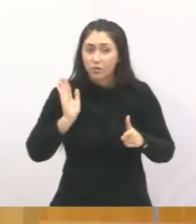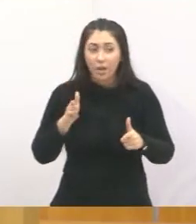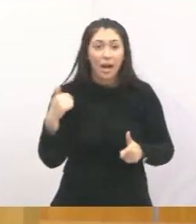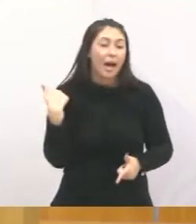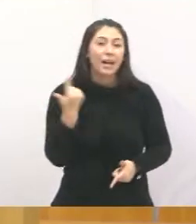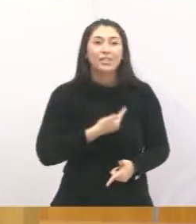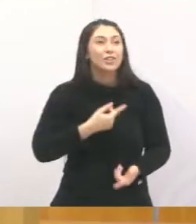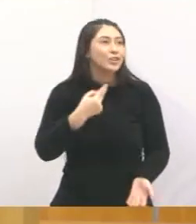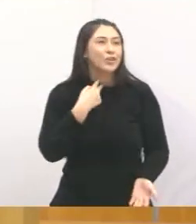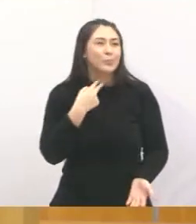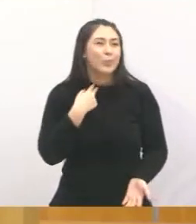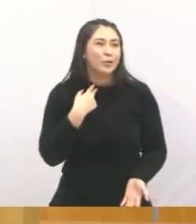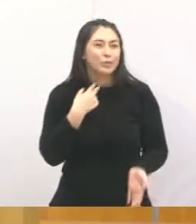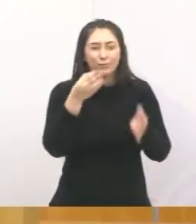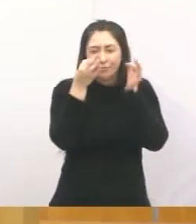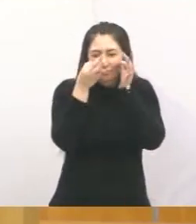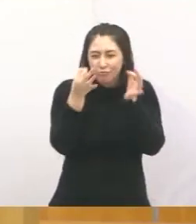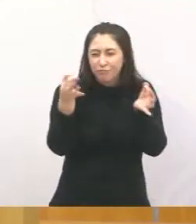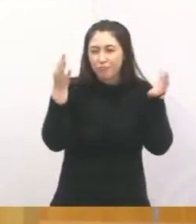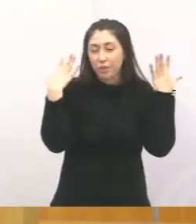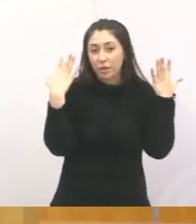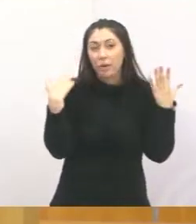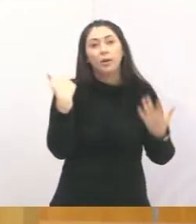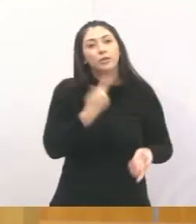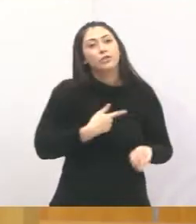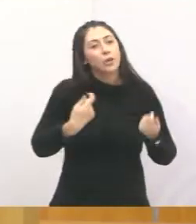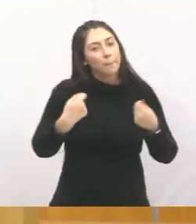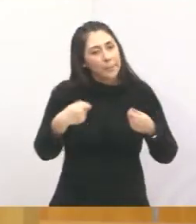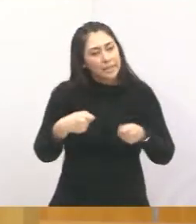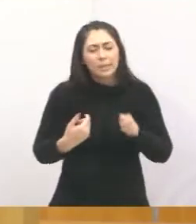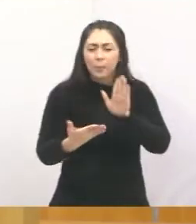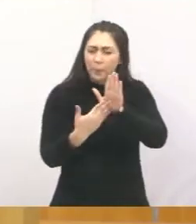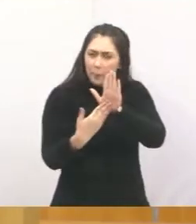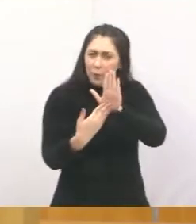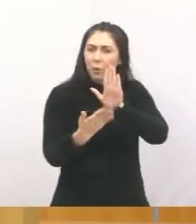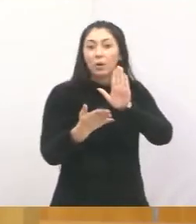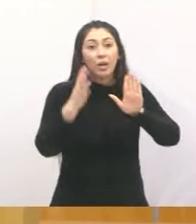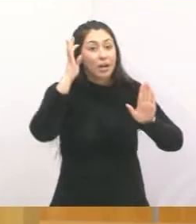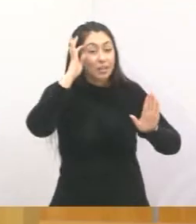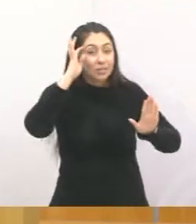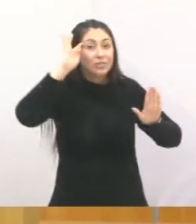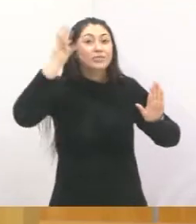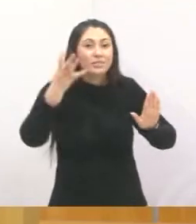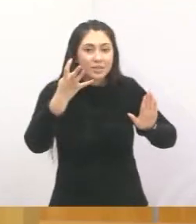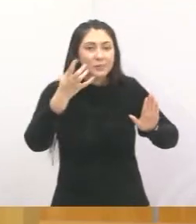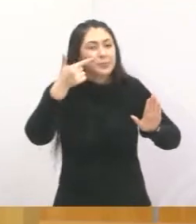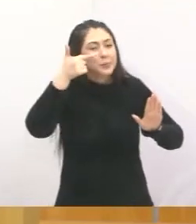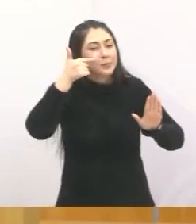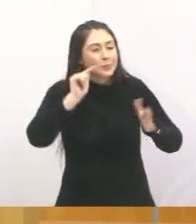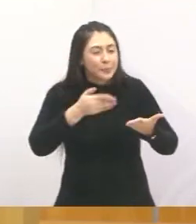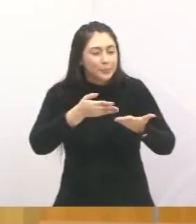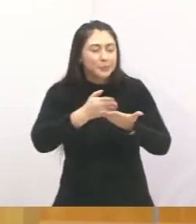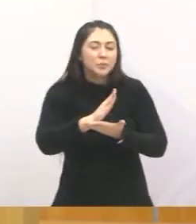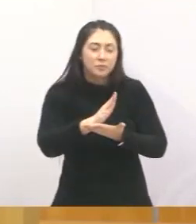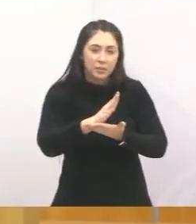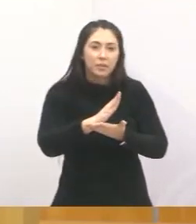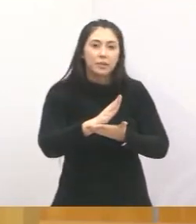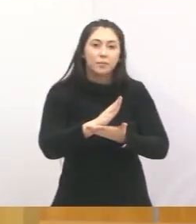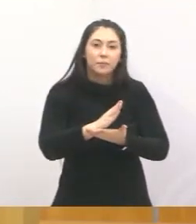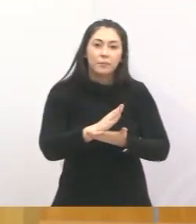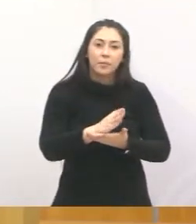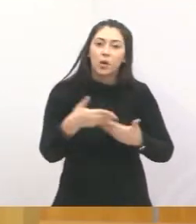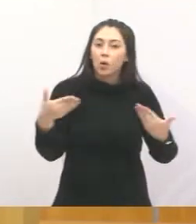como enfrentá-lo, a não ser propondo as alternativas e as aprovações que nós estamos